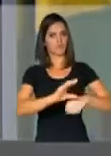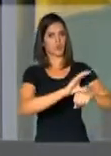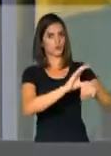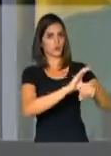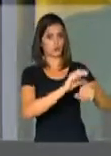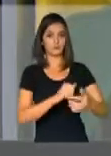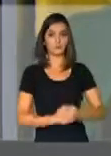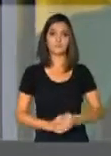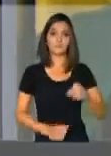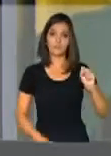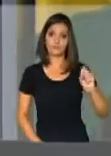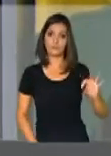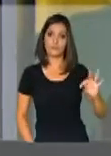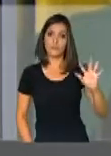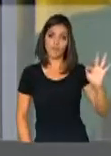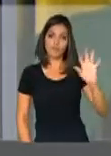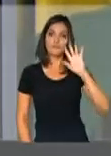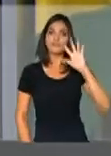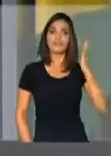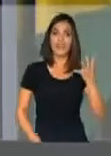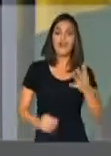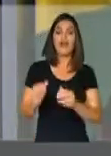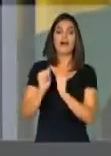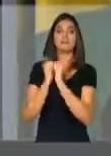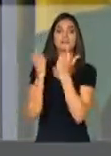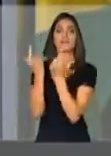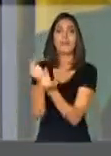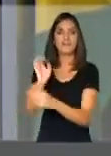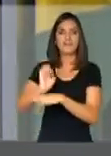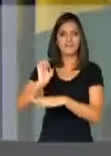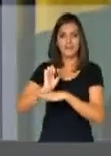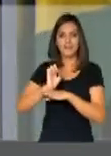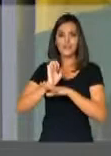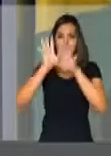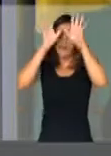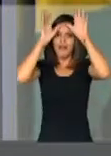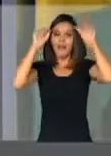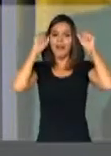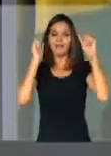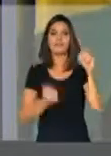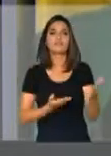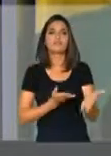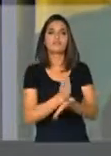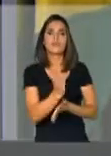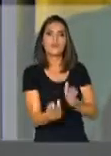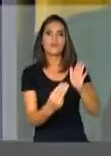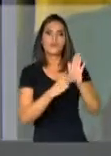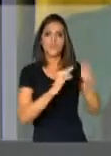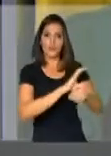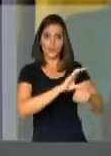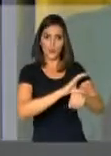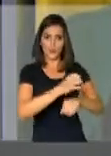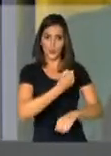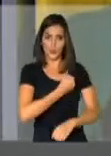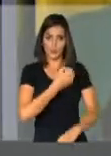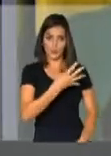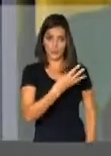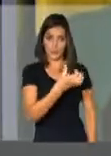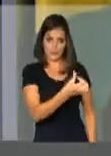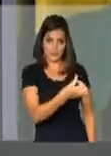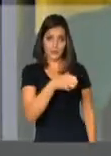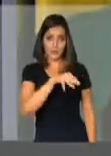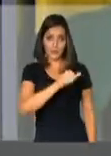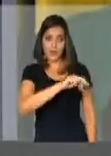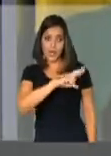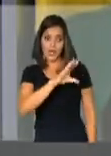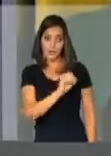supremo a assembléia legislativa do acre promulgou uma nova emenda constitucional de número 46 em março de